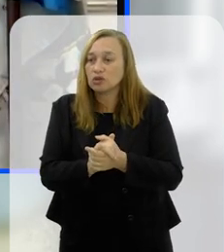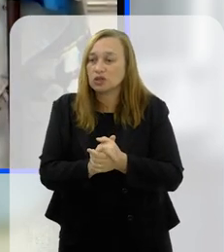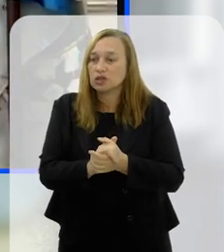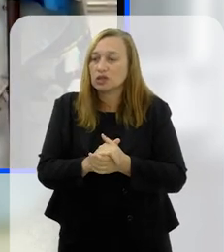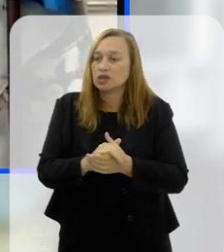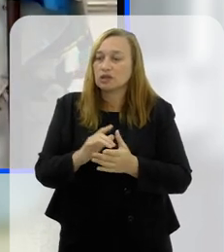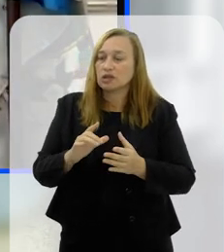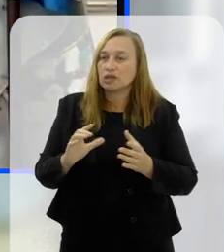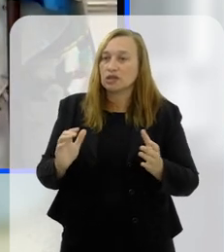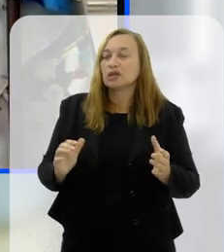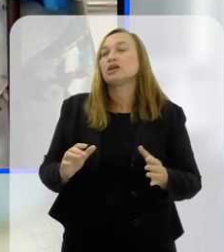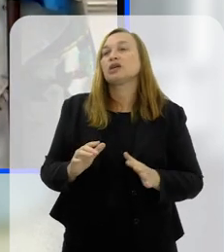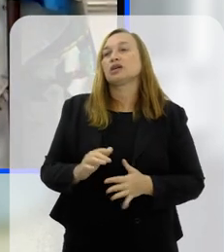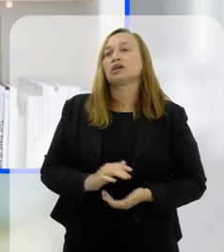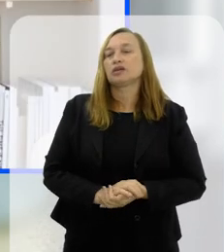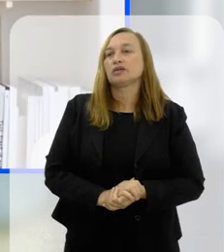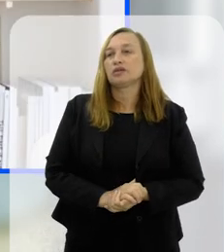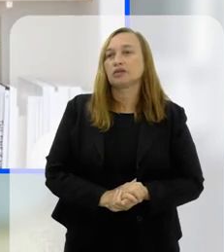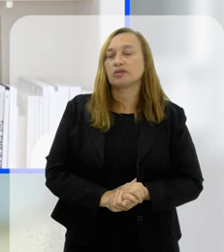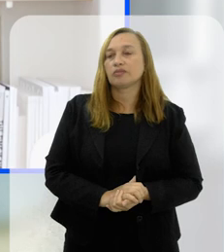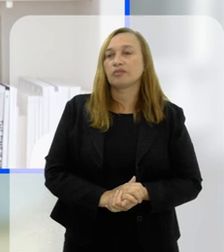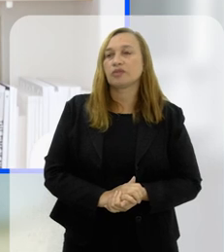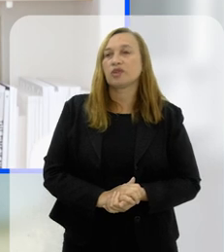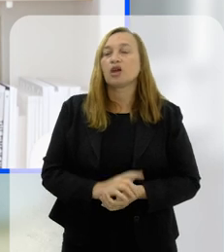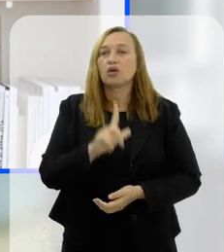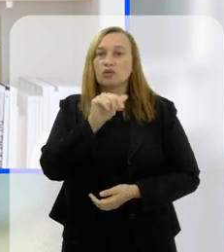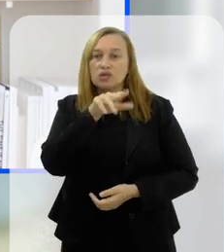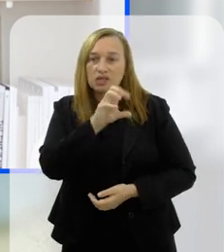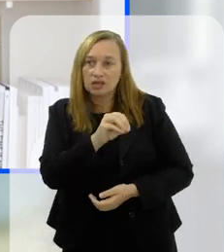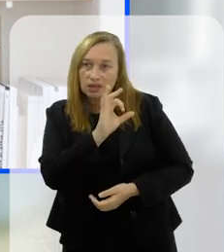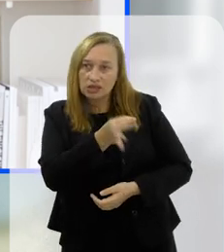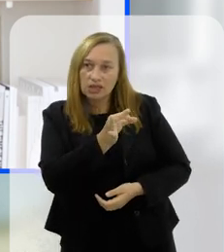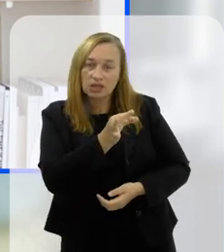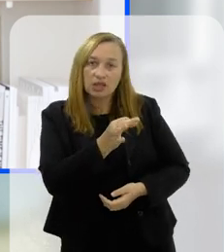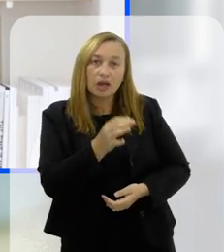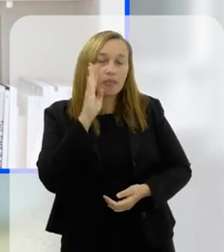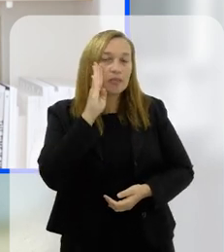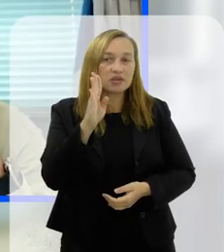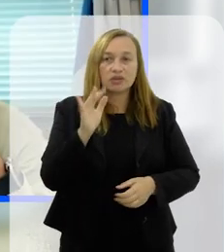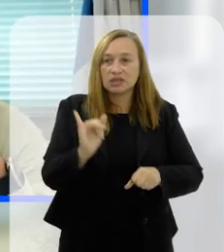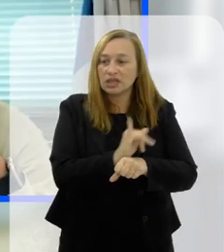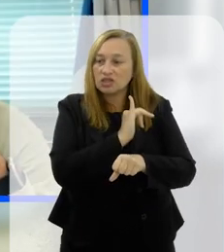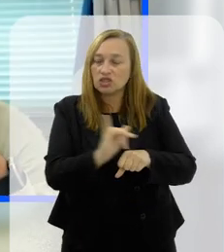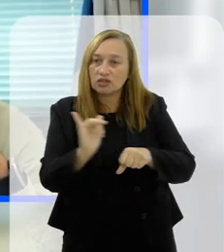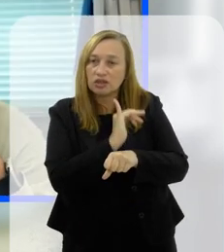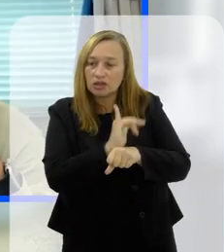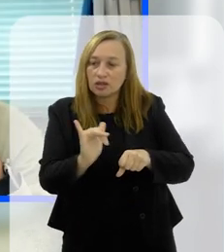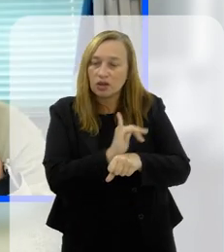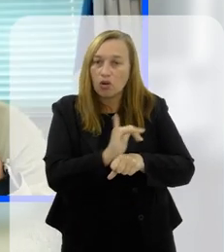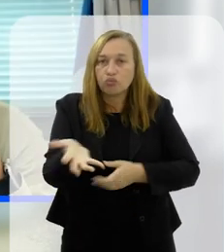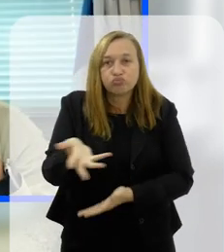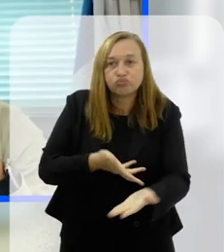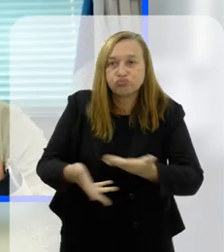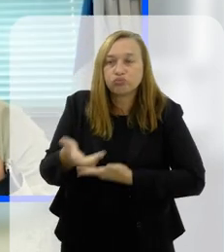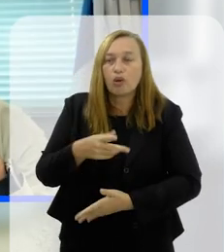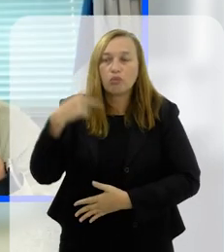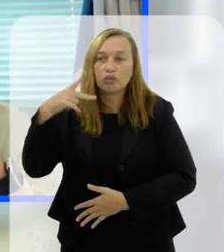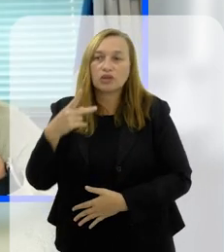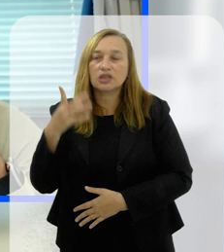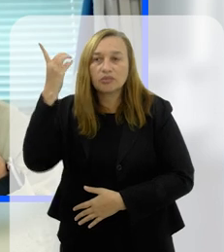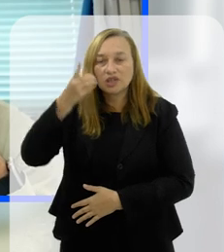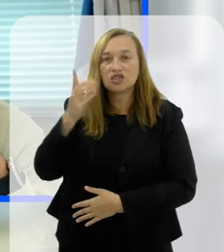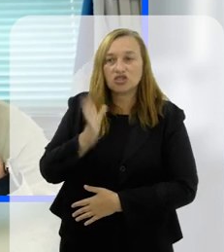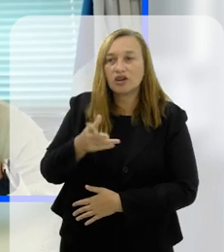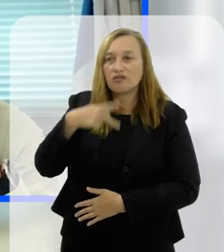constitui a sua família Entendeu Tá certo eh Luciano é fundamental essa articulação política né como o